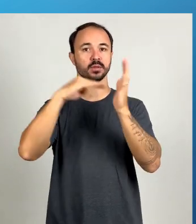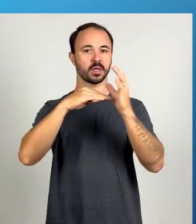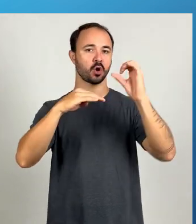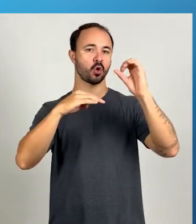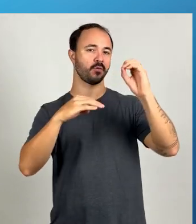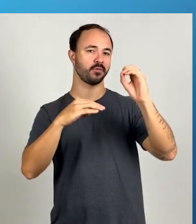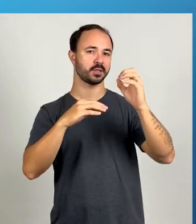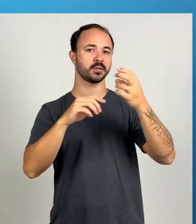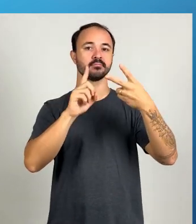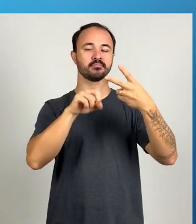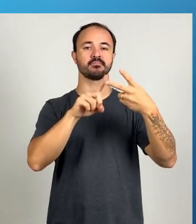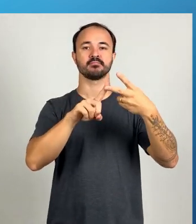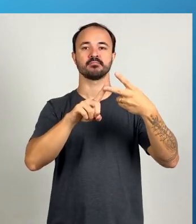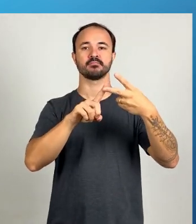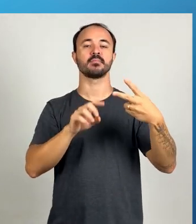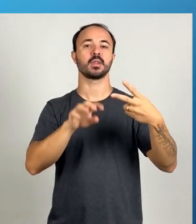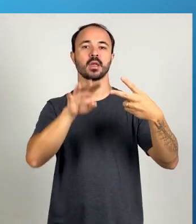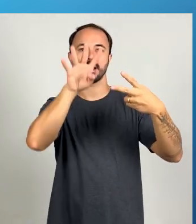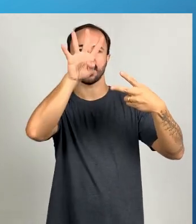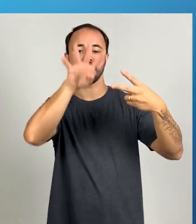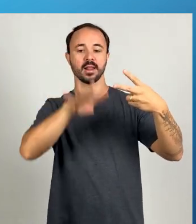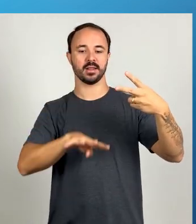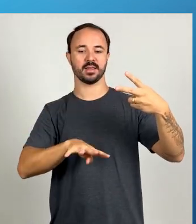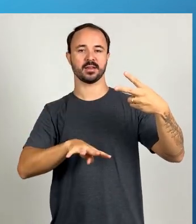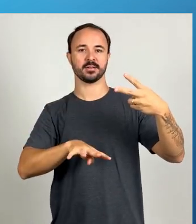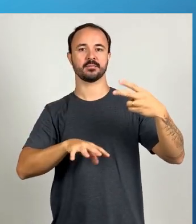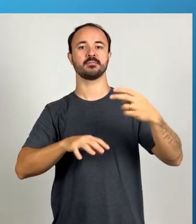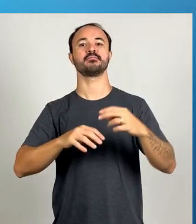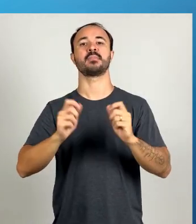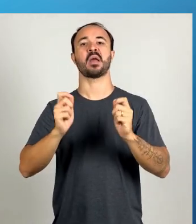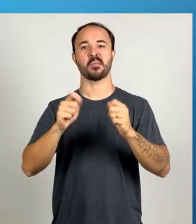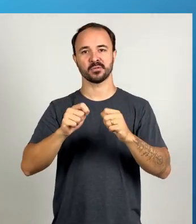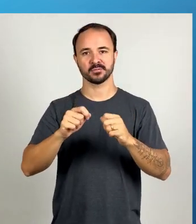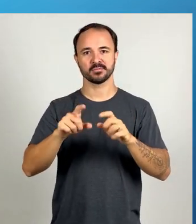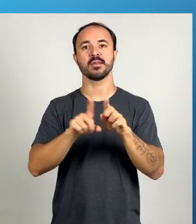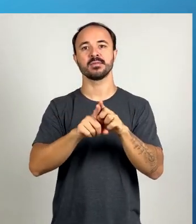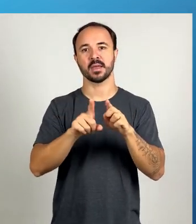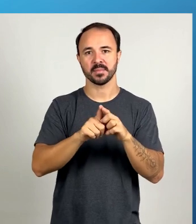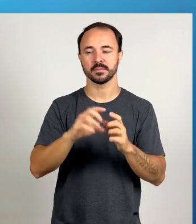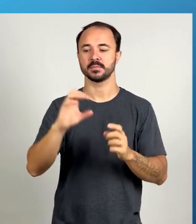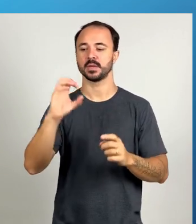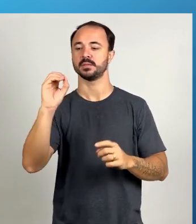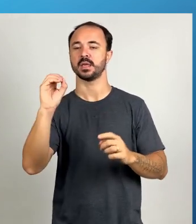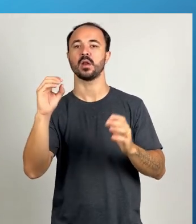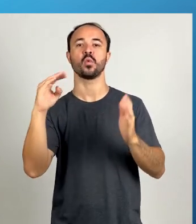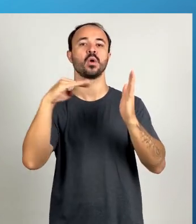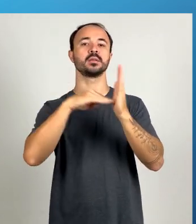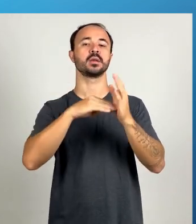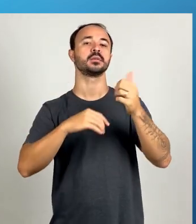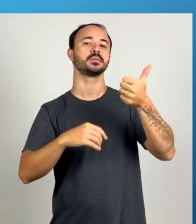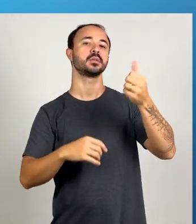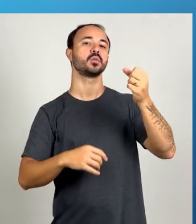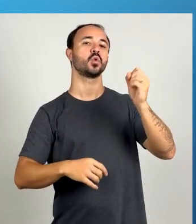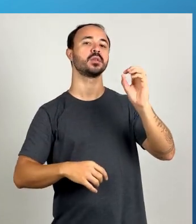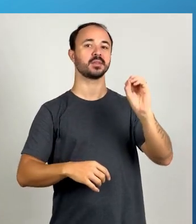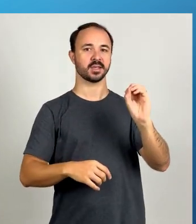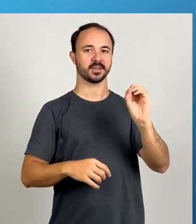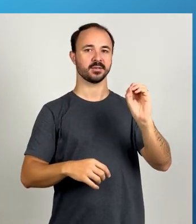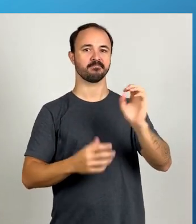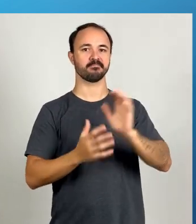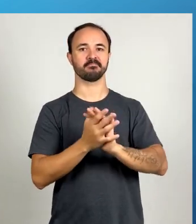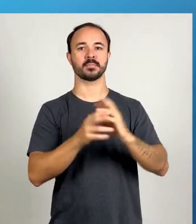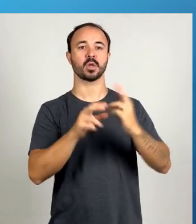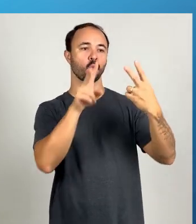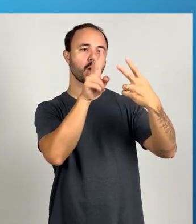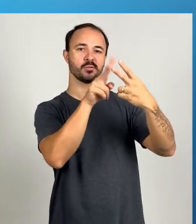sul. Longitude, linhas verticais a partir de Greenwich, que varia de 0 a 180,